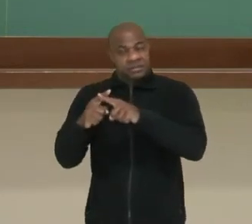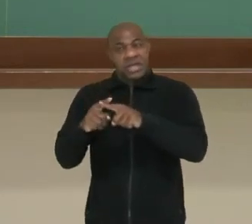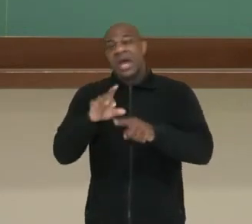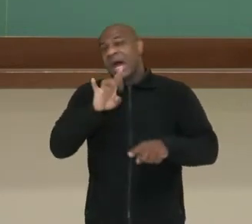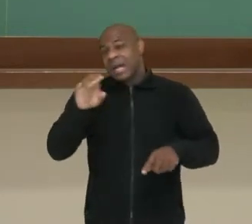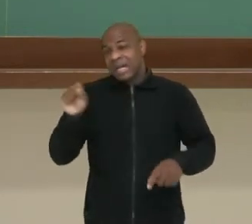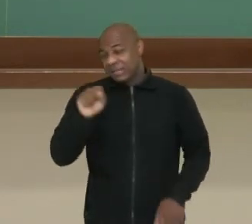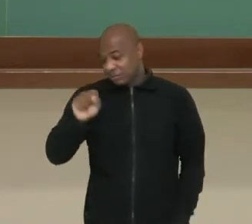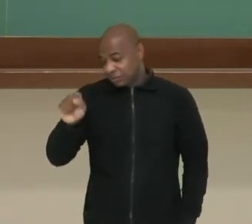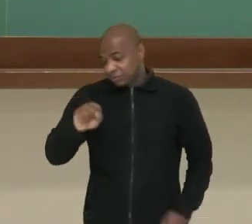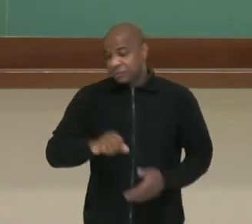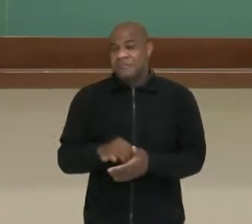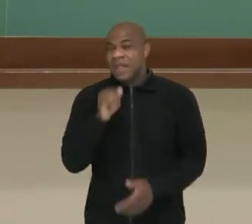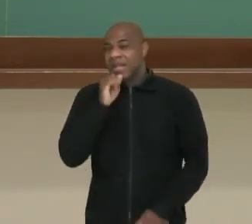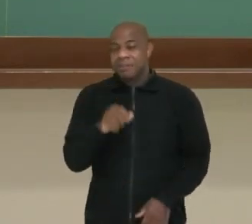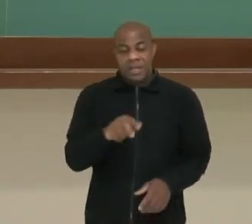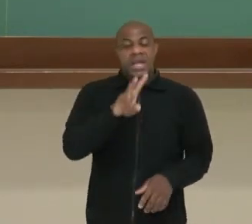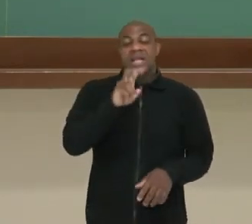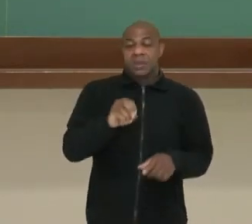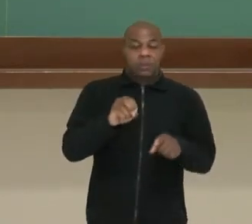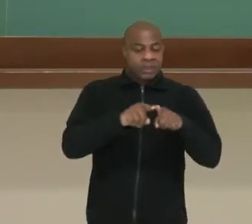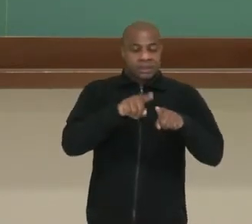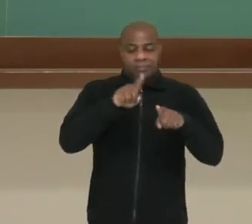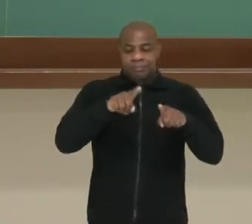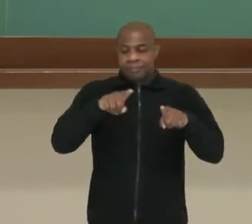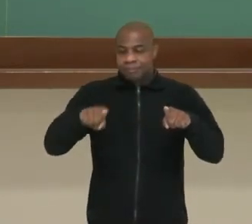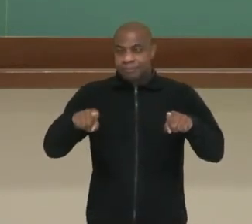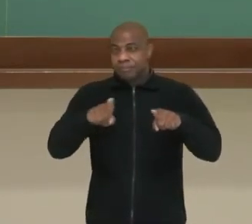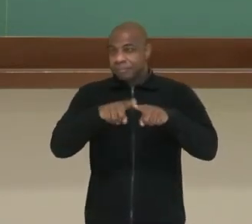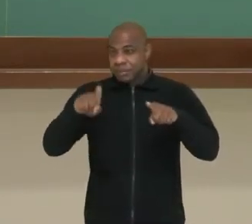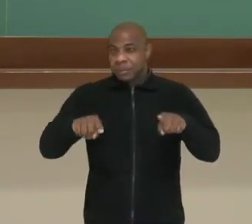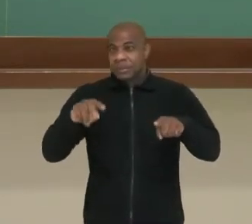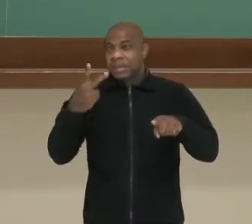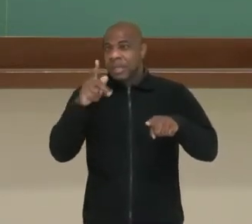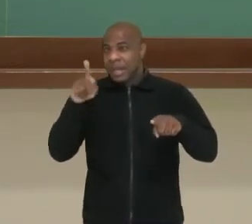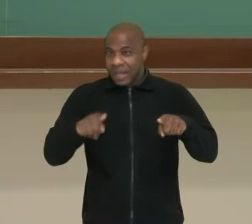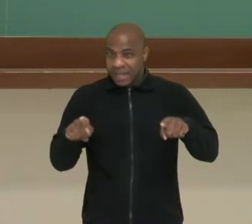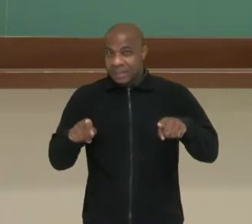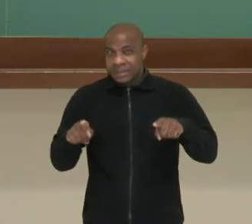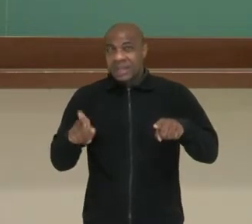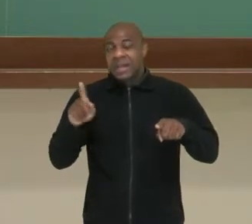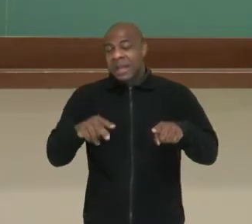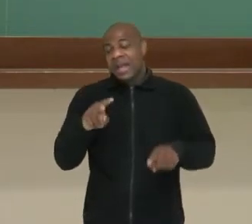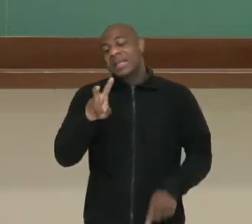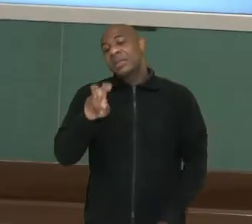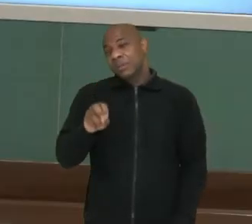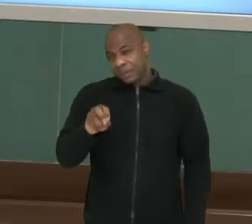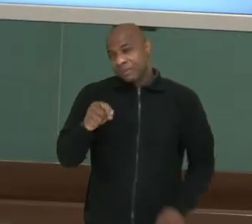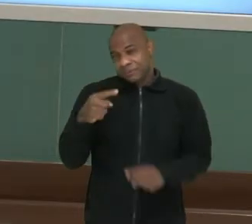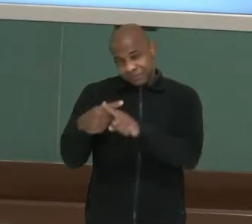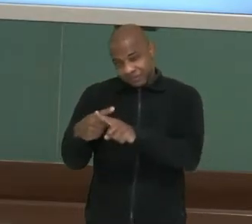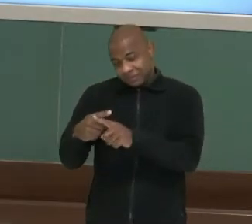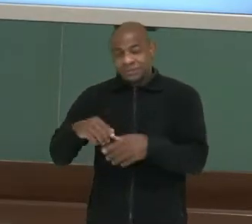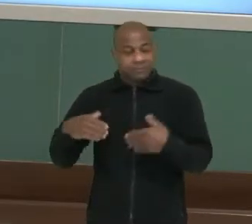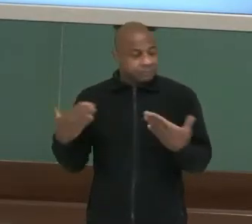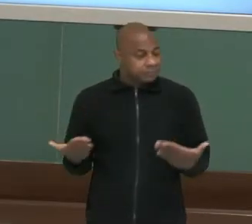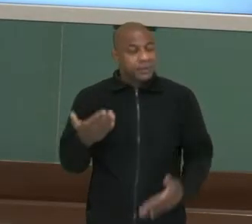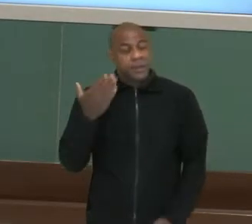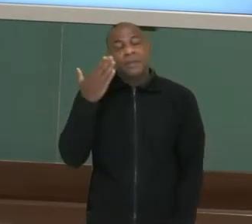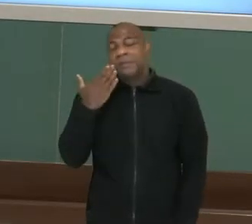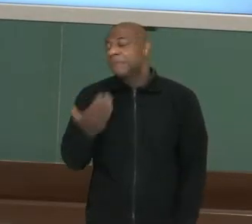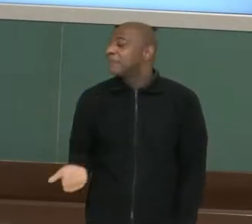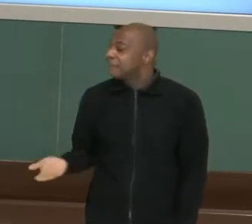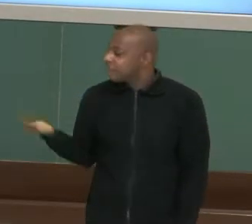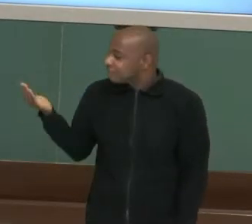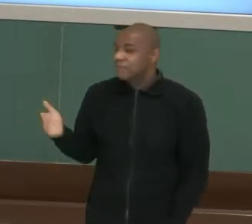oscila a 50 Hz quer dizer que ela oscila 50 vezes por segundo. E é claro, pessoal, vamos destacar aqui